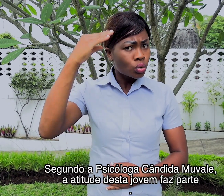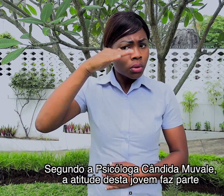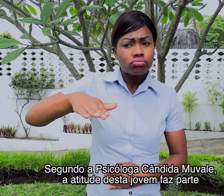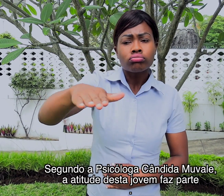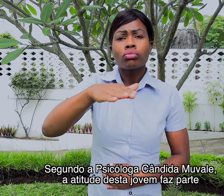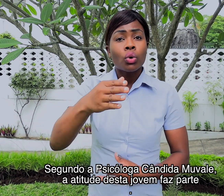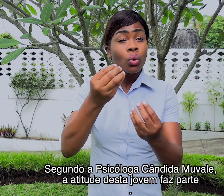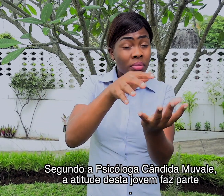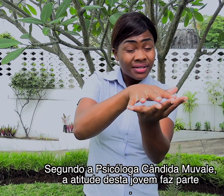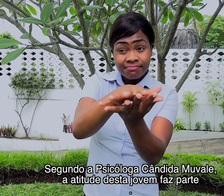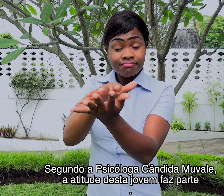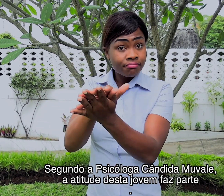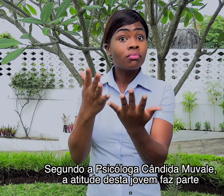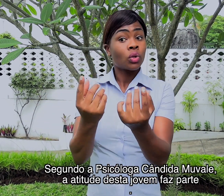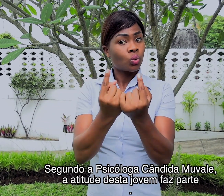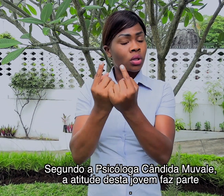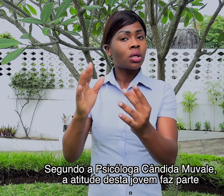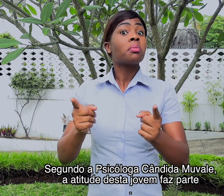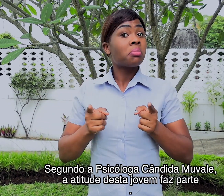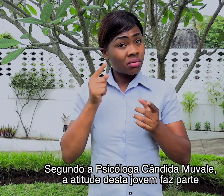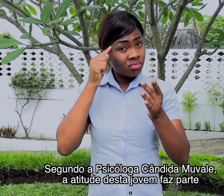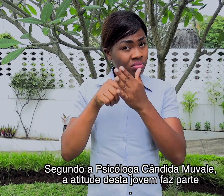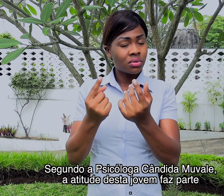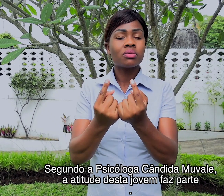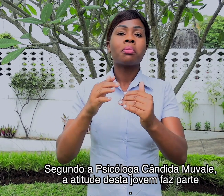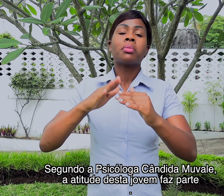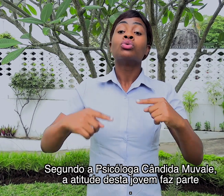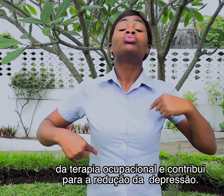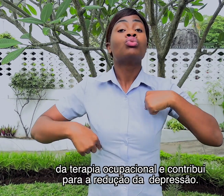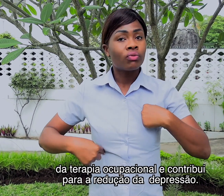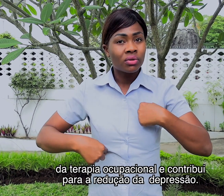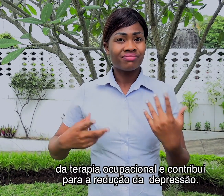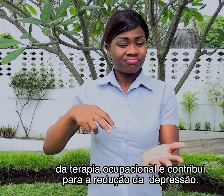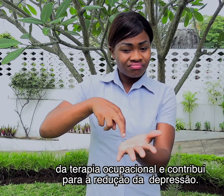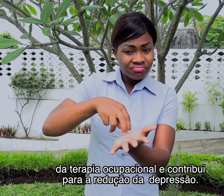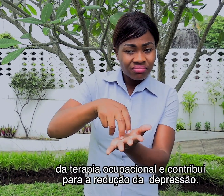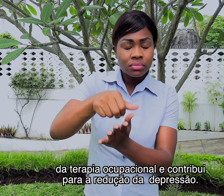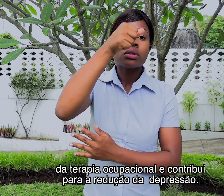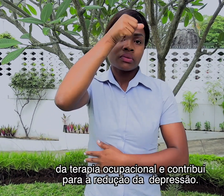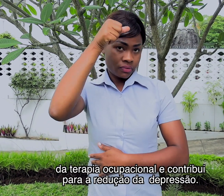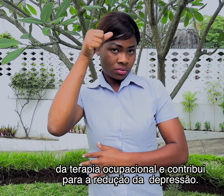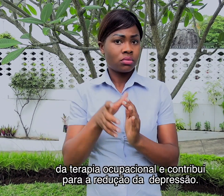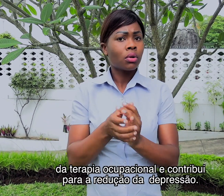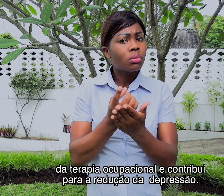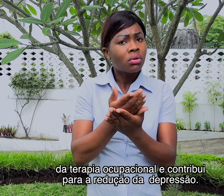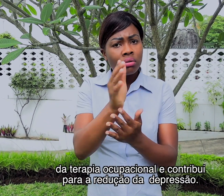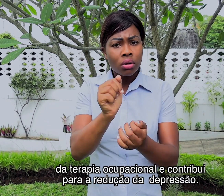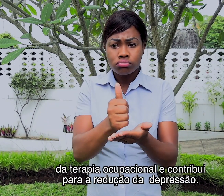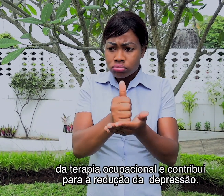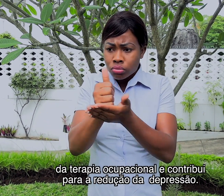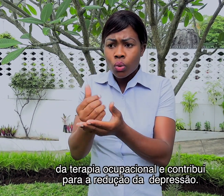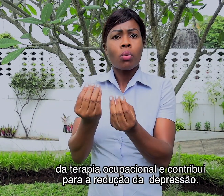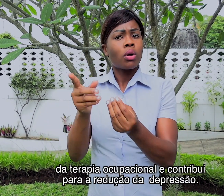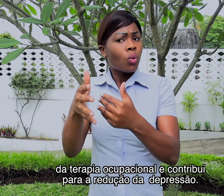Segundo a psicóloga Cândida Muval, a atitude desta jovem faz parte da terapia ocupacional e contribui para a redução da